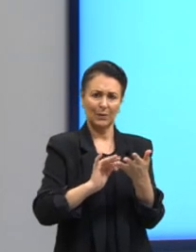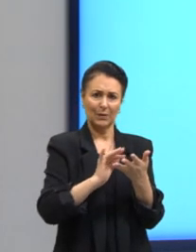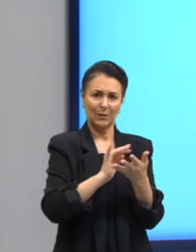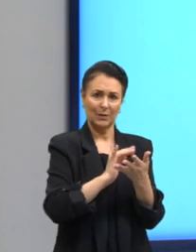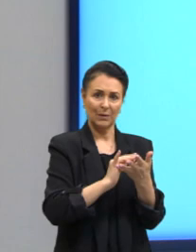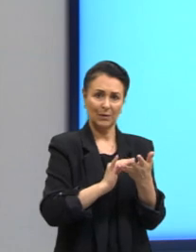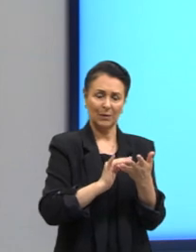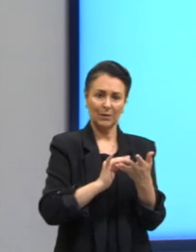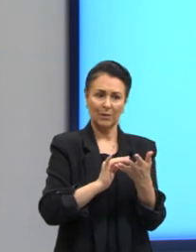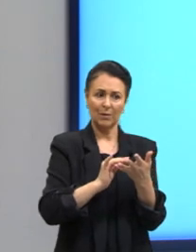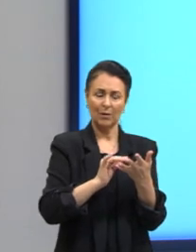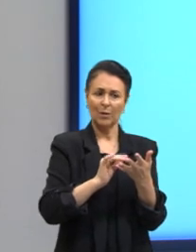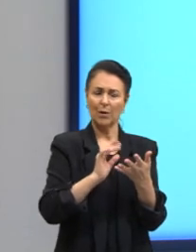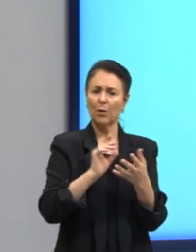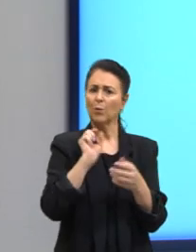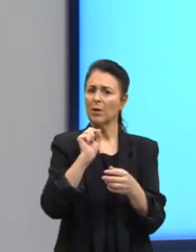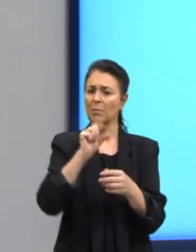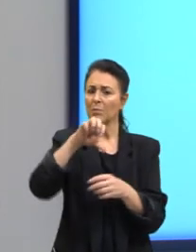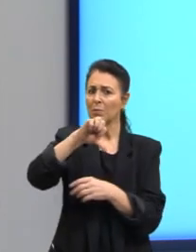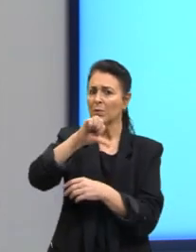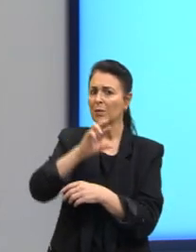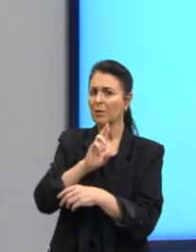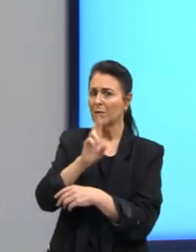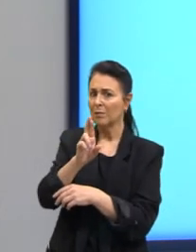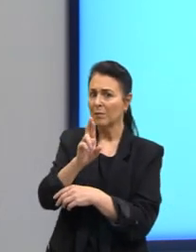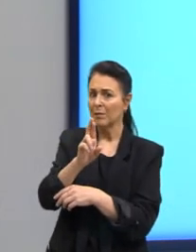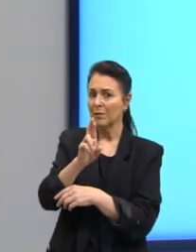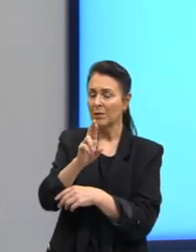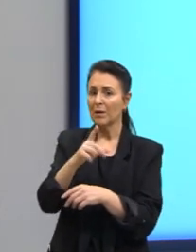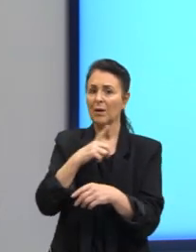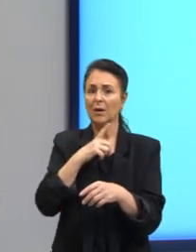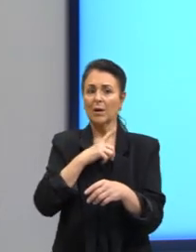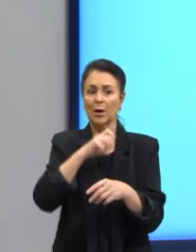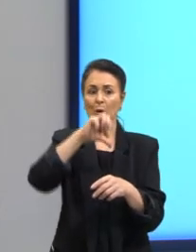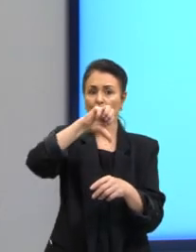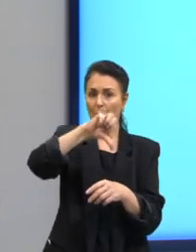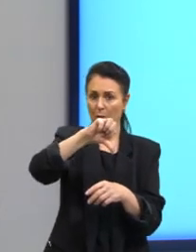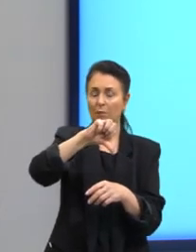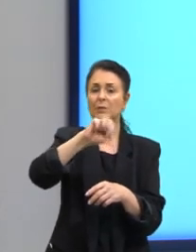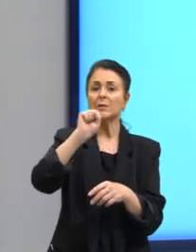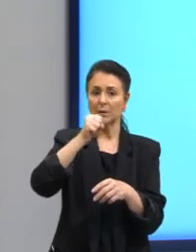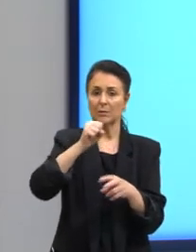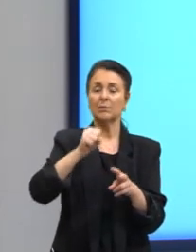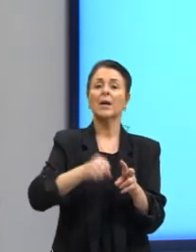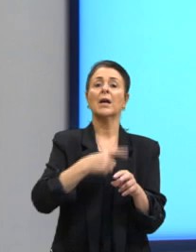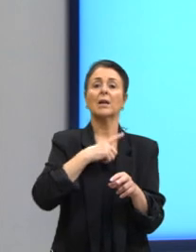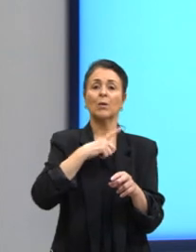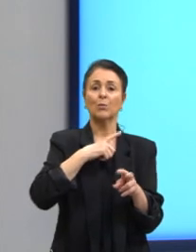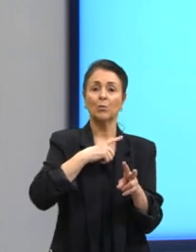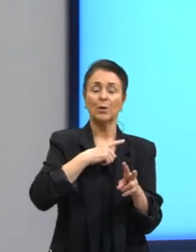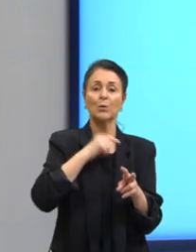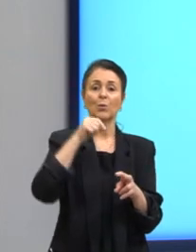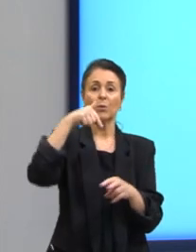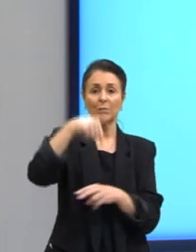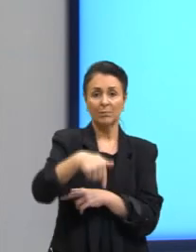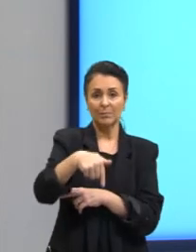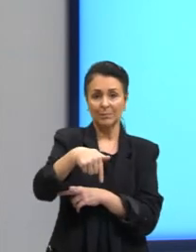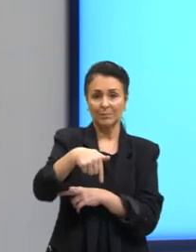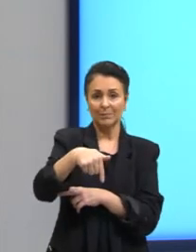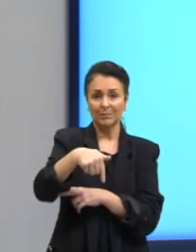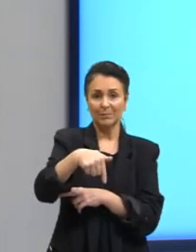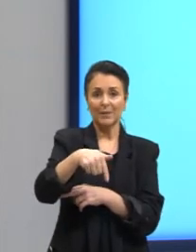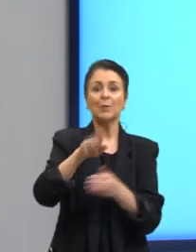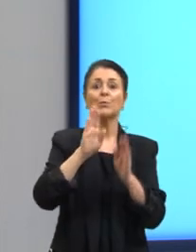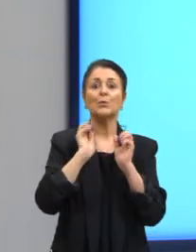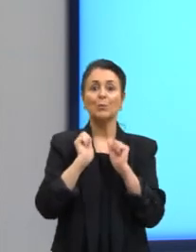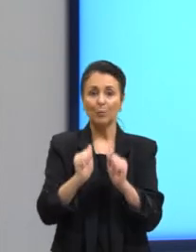sabemos que o resultado é nove e que o que faz com que aquele o número seja racional então a gente pode calcular isso aí aquela